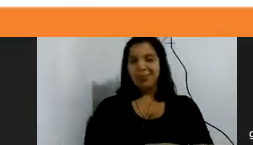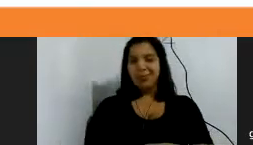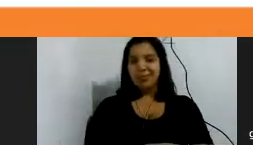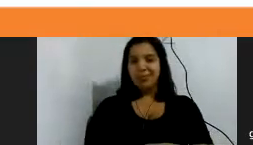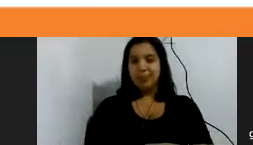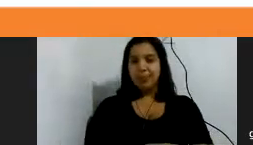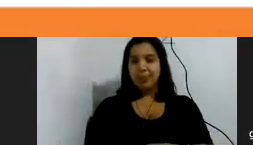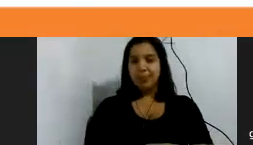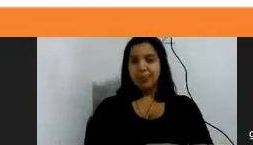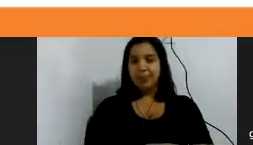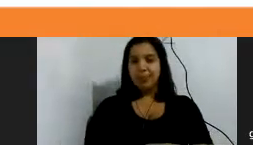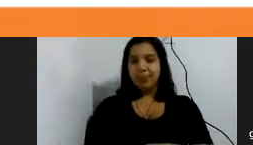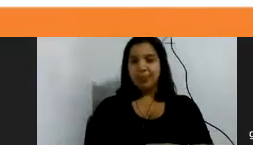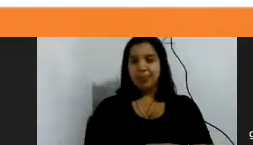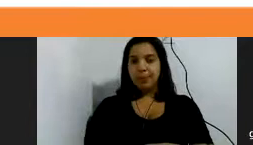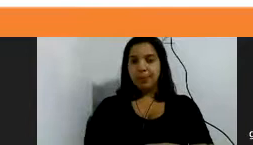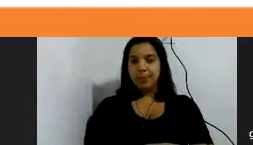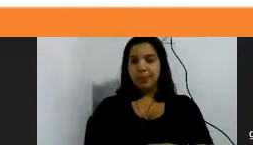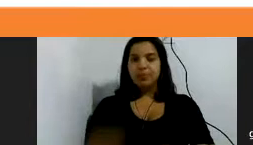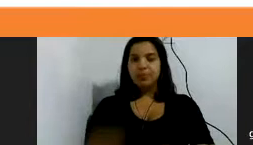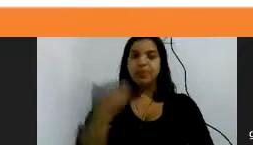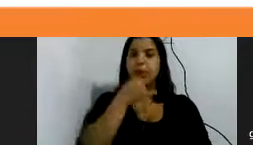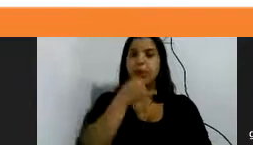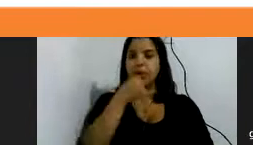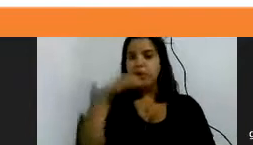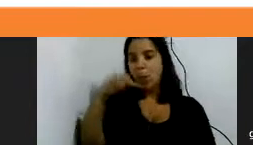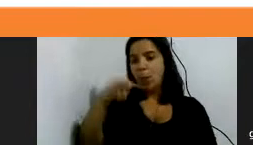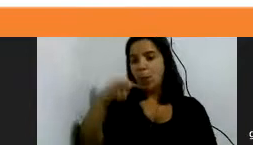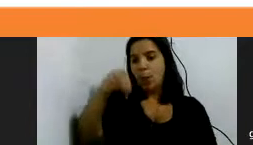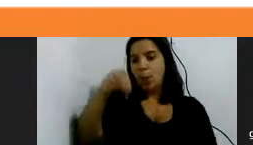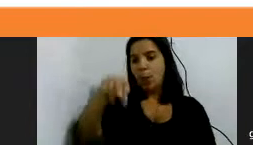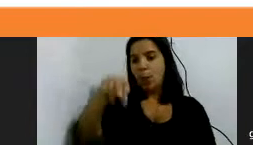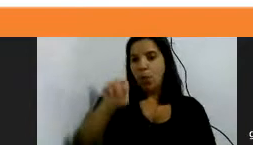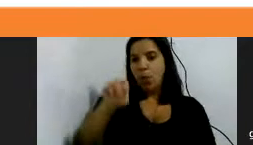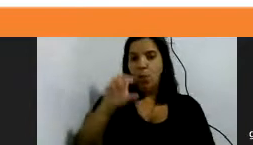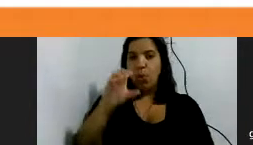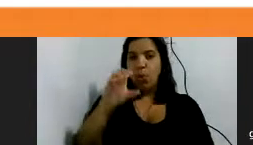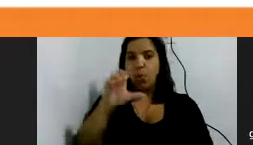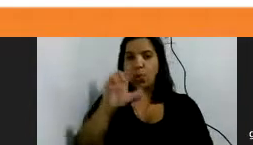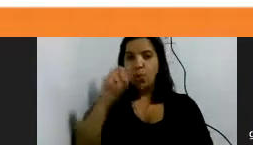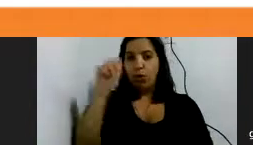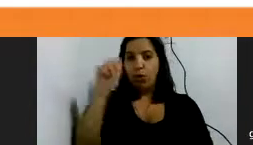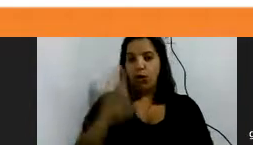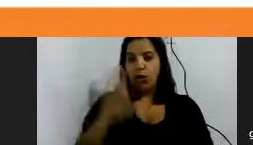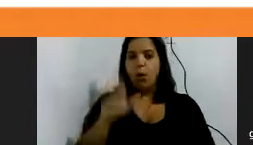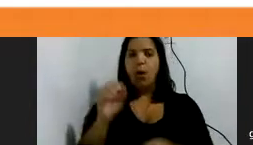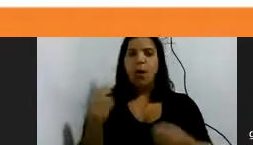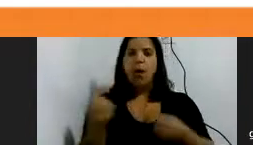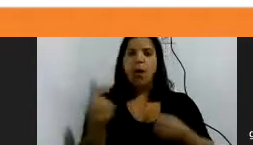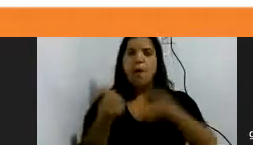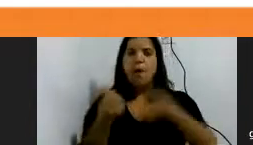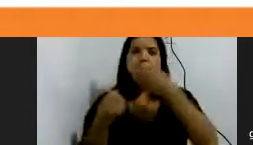Então, quando a gente fala monoclonal, qual que é a vantagem desse anticorpo?